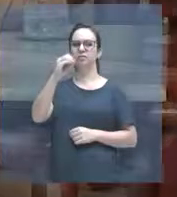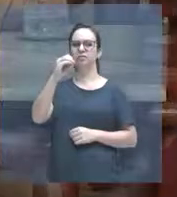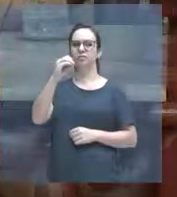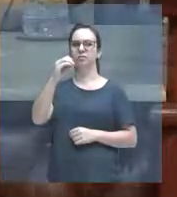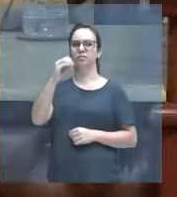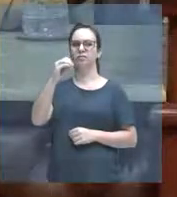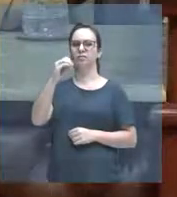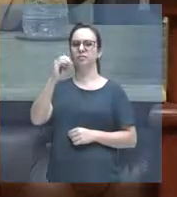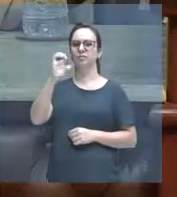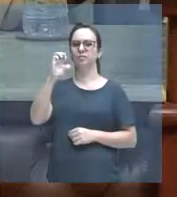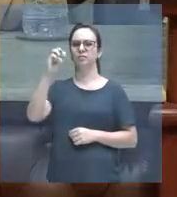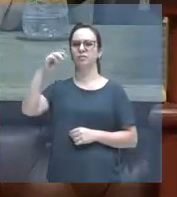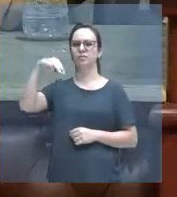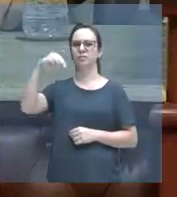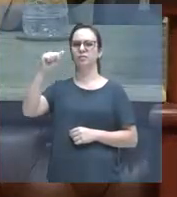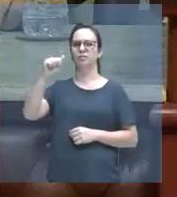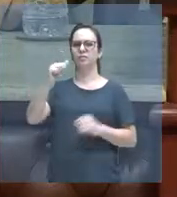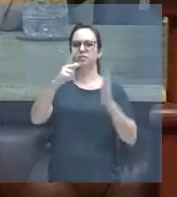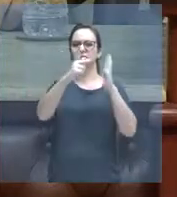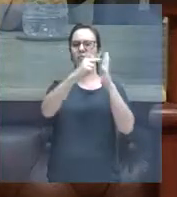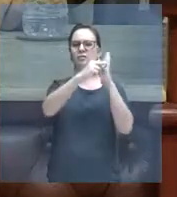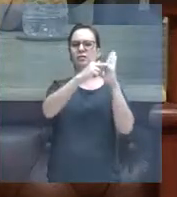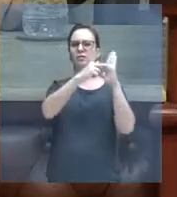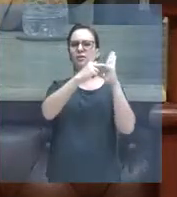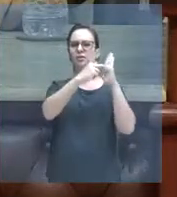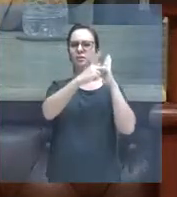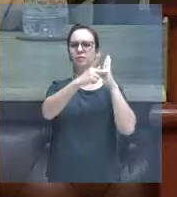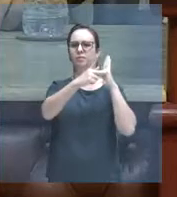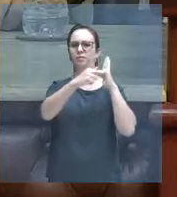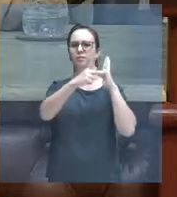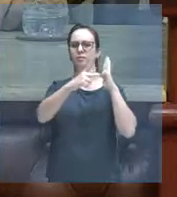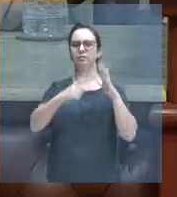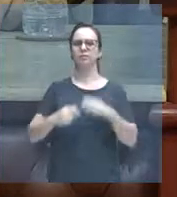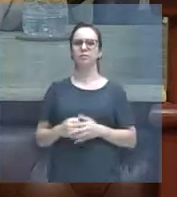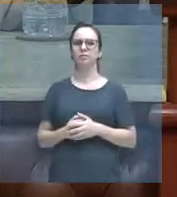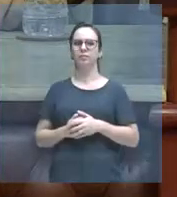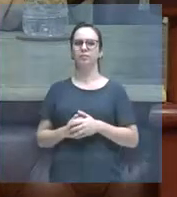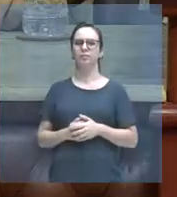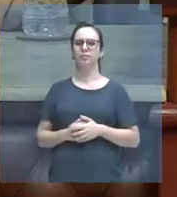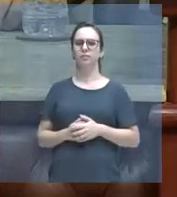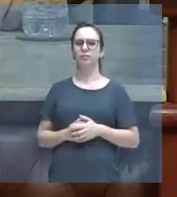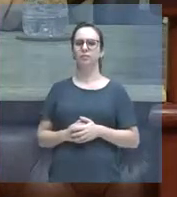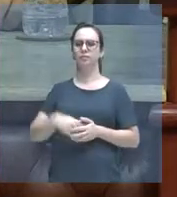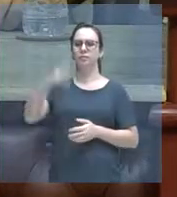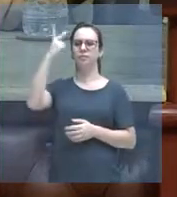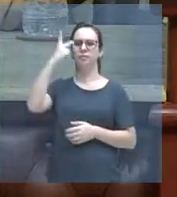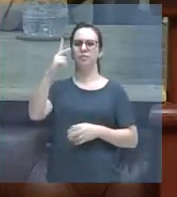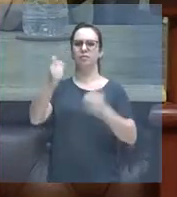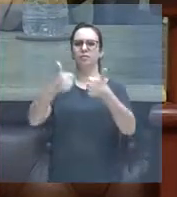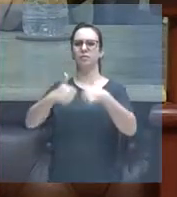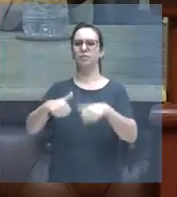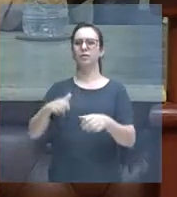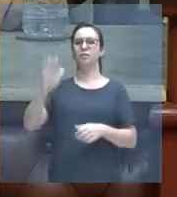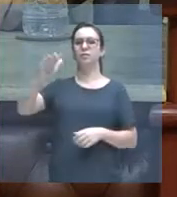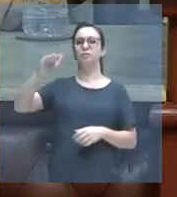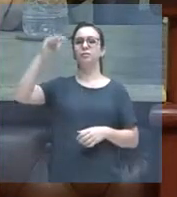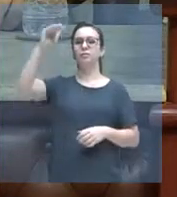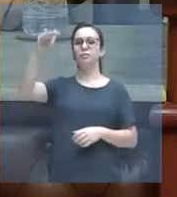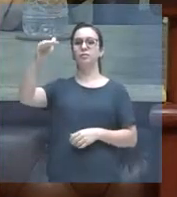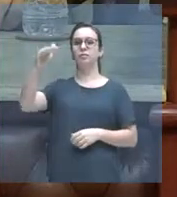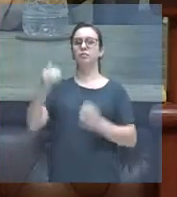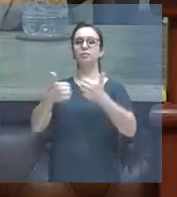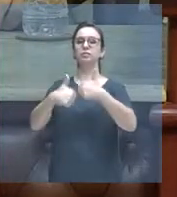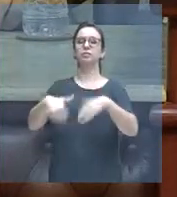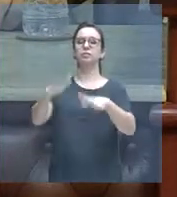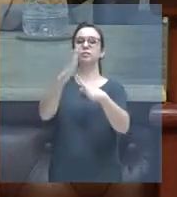um heterônimo do Fernando Pessoa. Para ser grande, sê inteiro. Nada